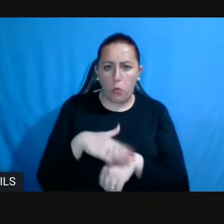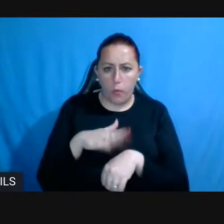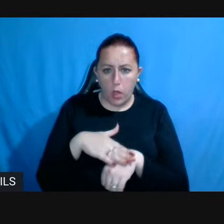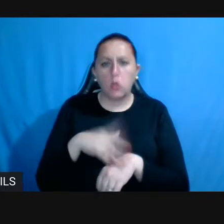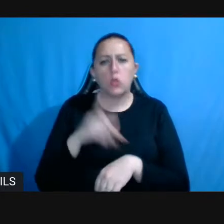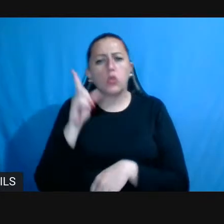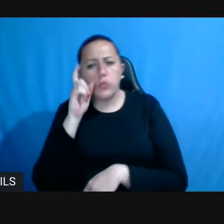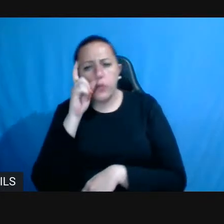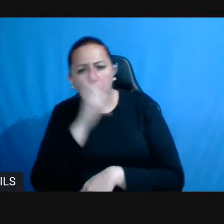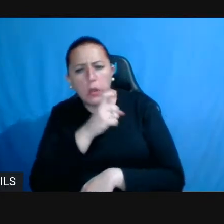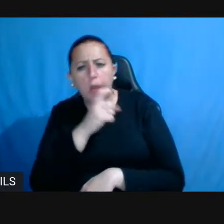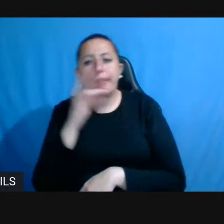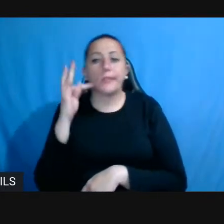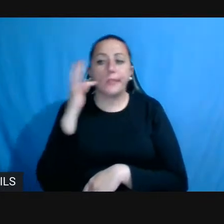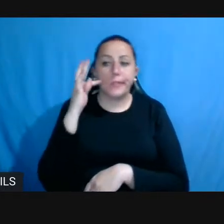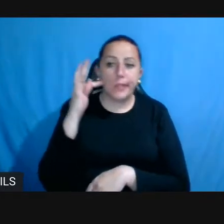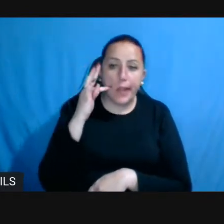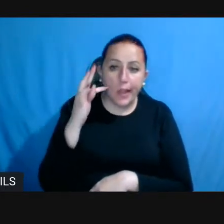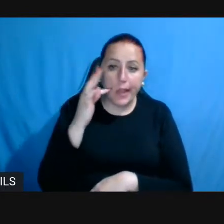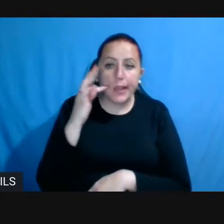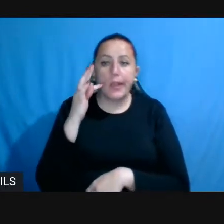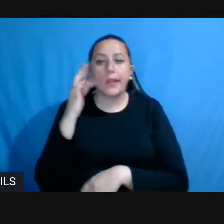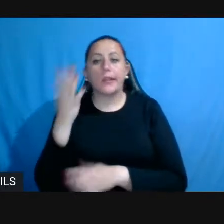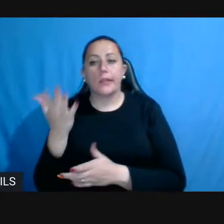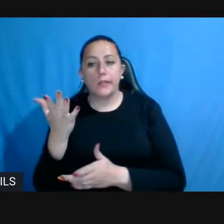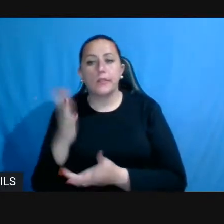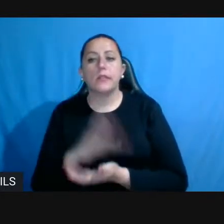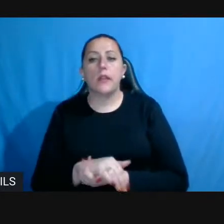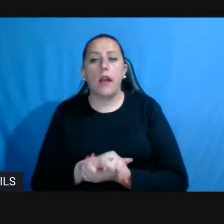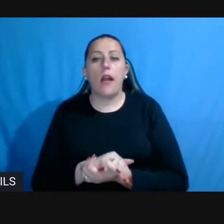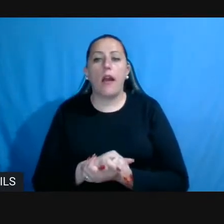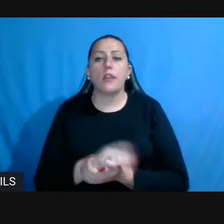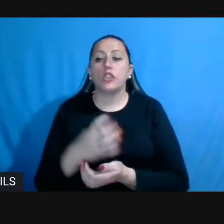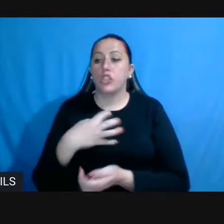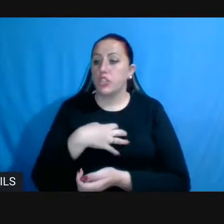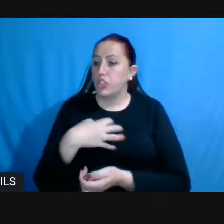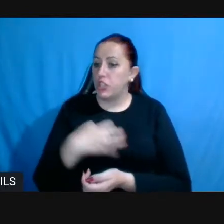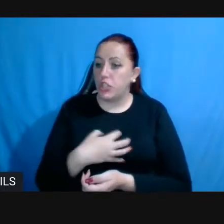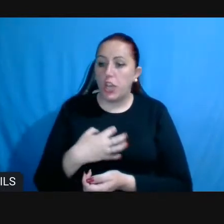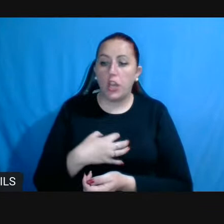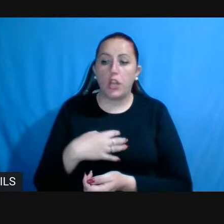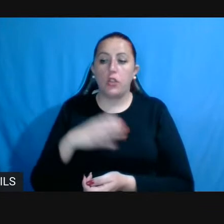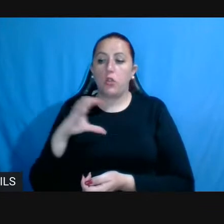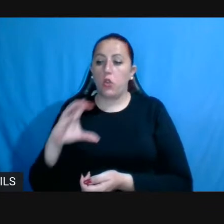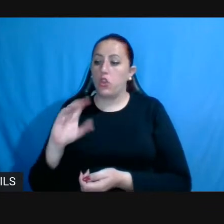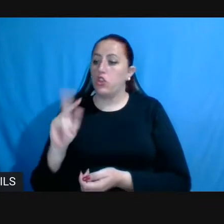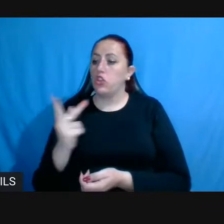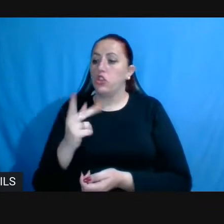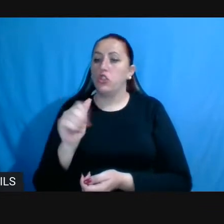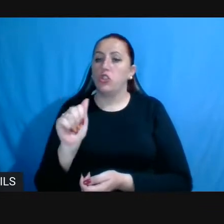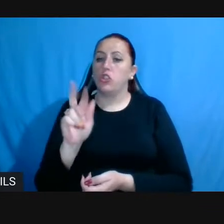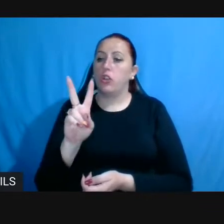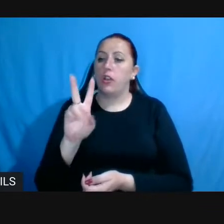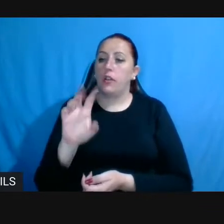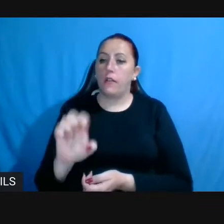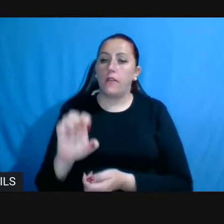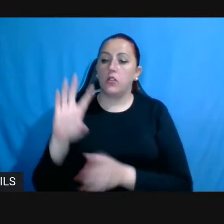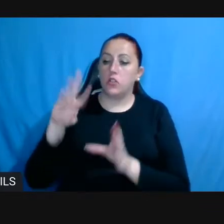dificuldades técnicas, com a forma de logar, a chave para entrar nas disciplinas,